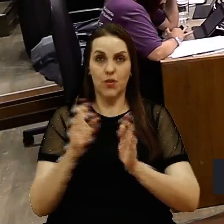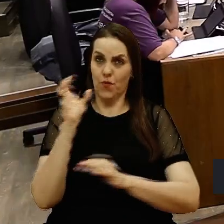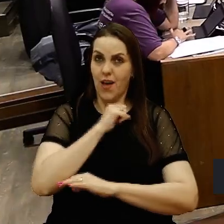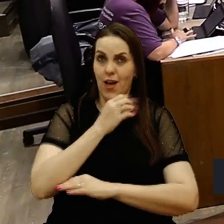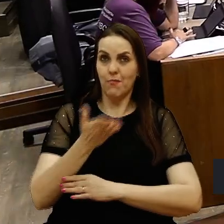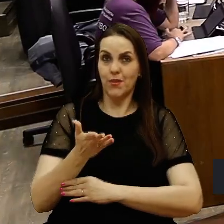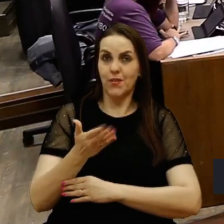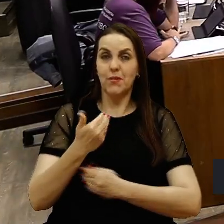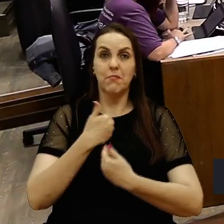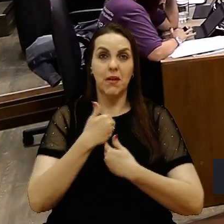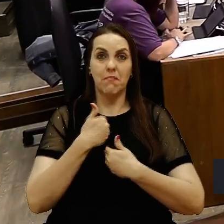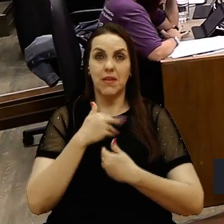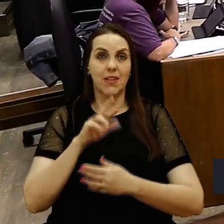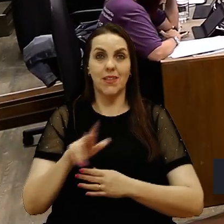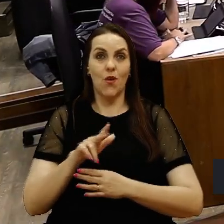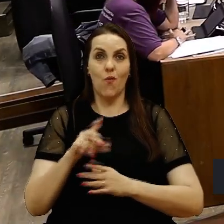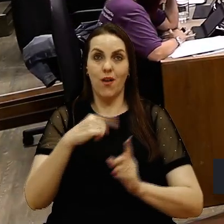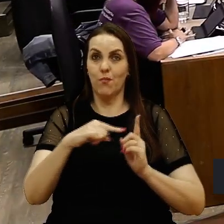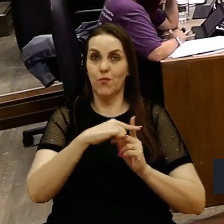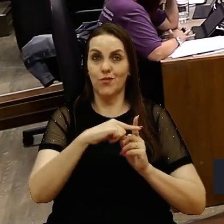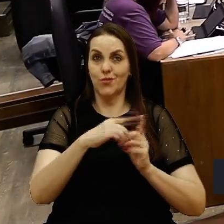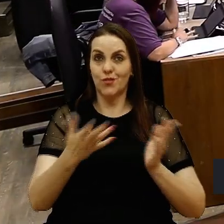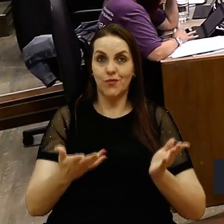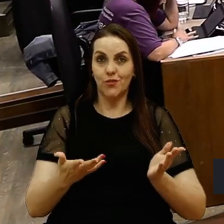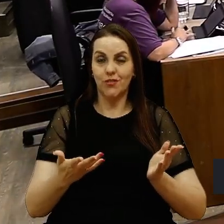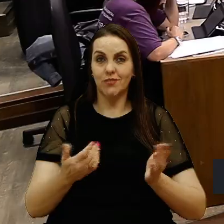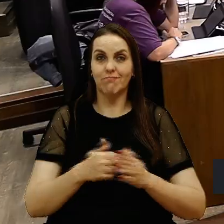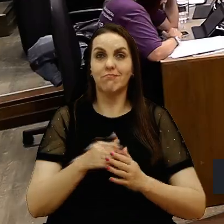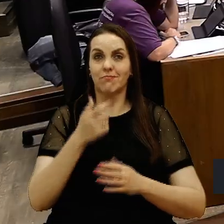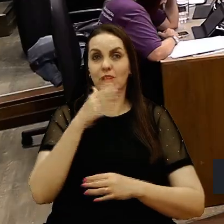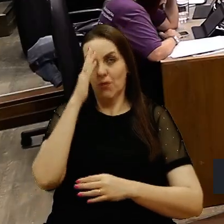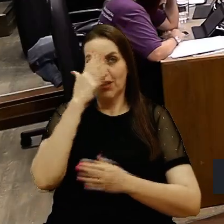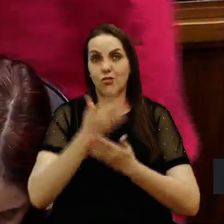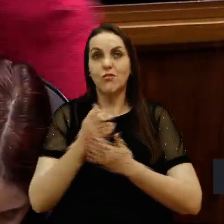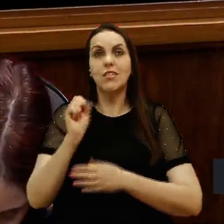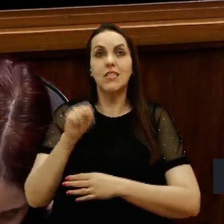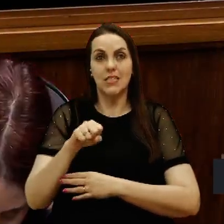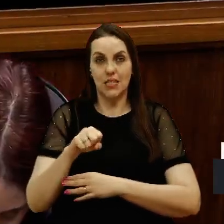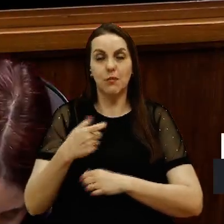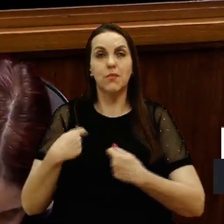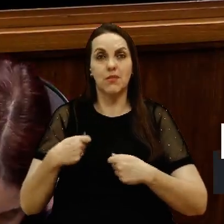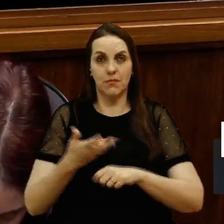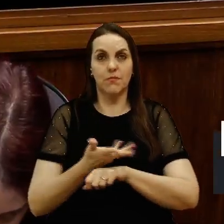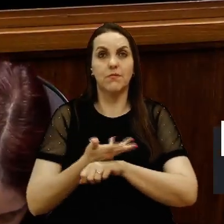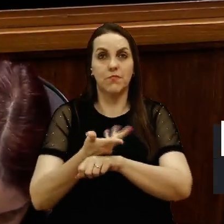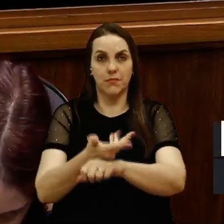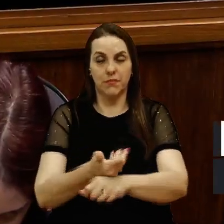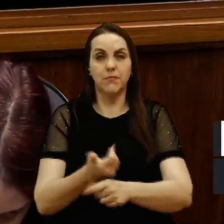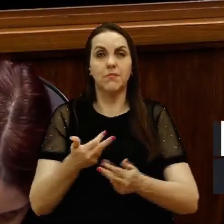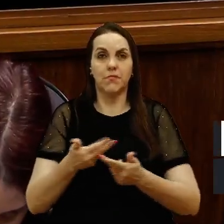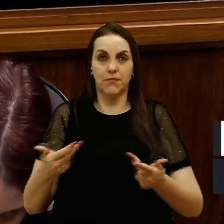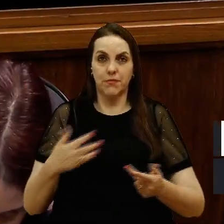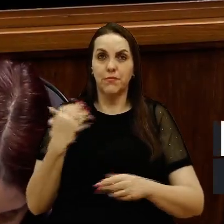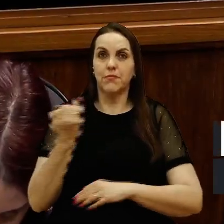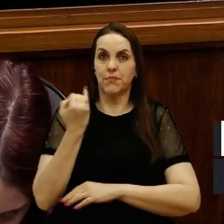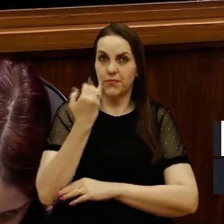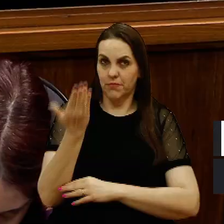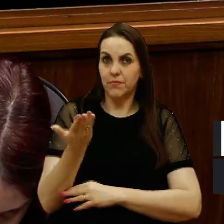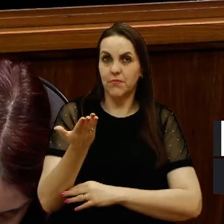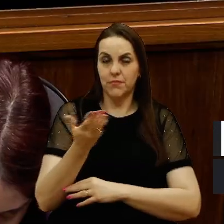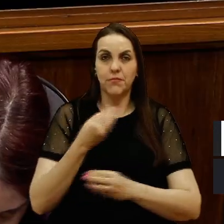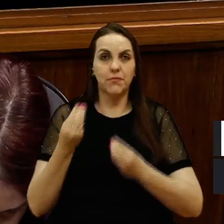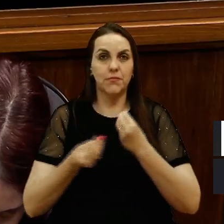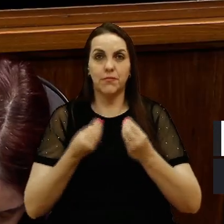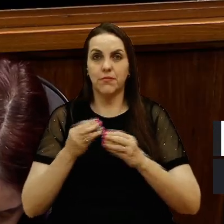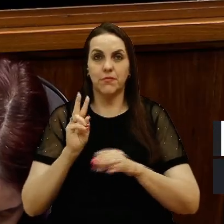rápido. E, para mim, isso não é algo positivo. Eu acho que, sim, a gente precisa de agilidade em questões importantes,